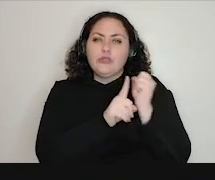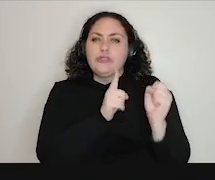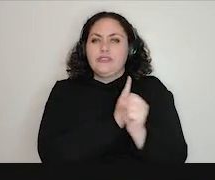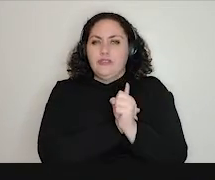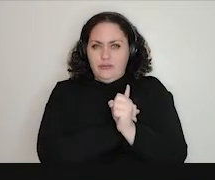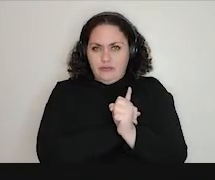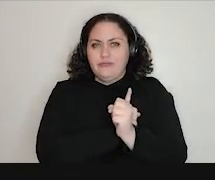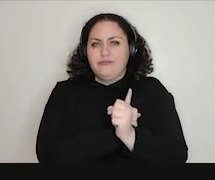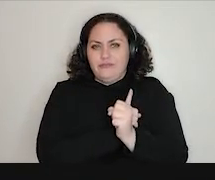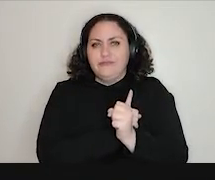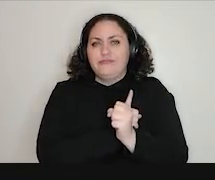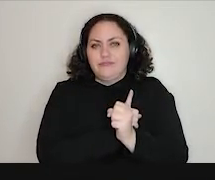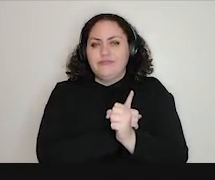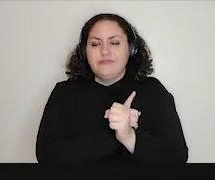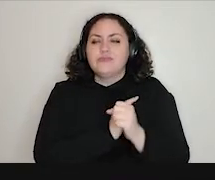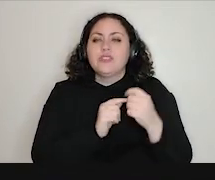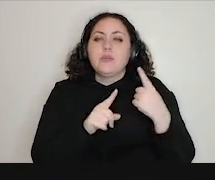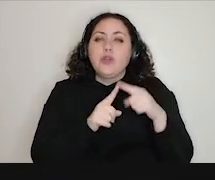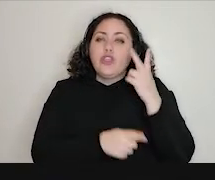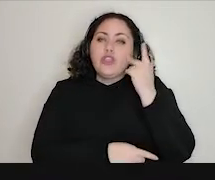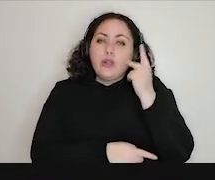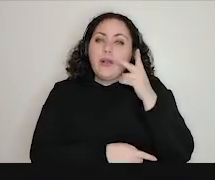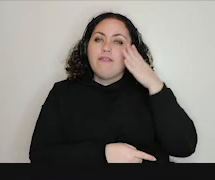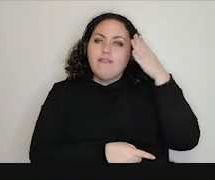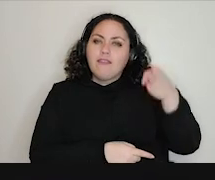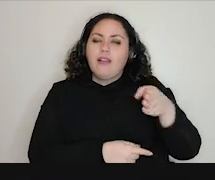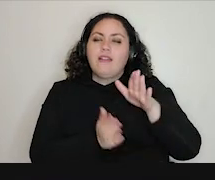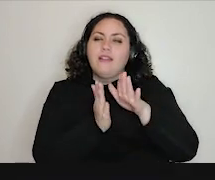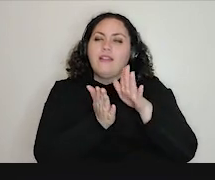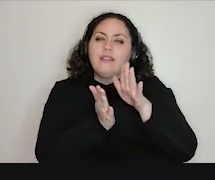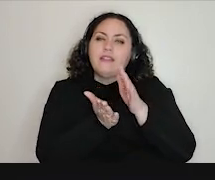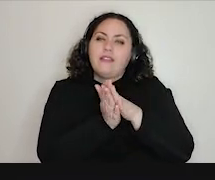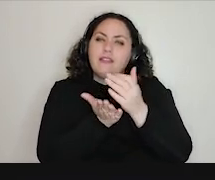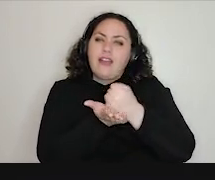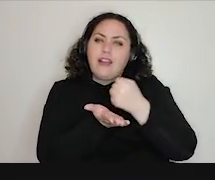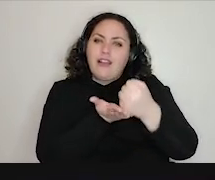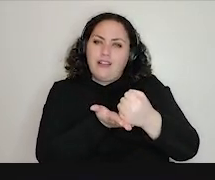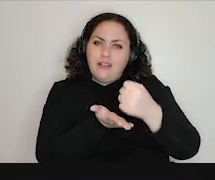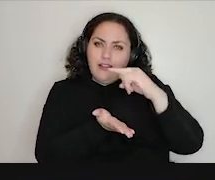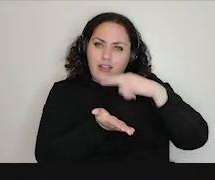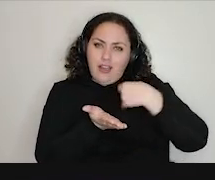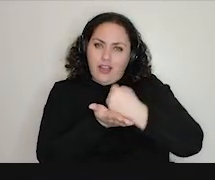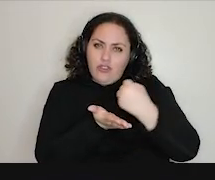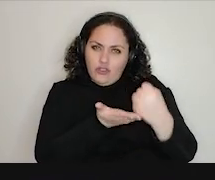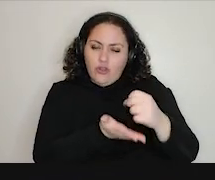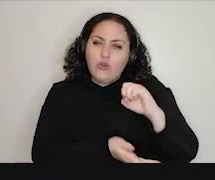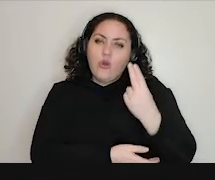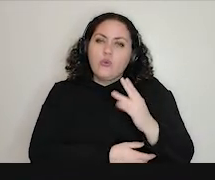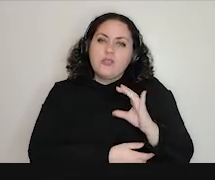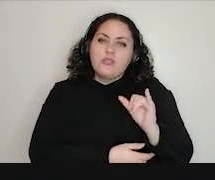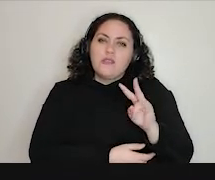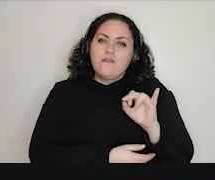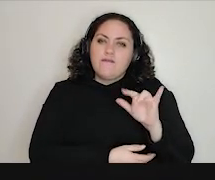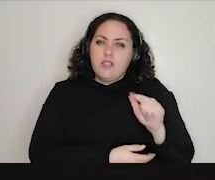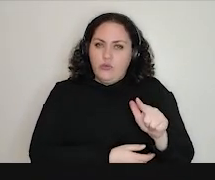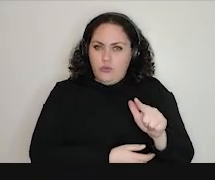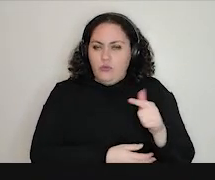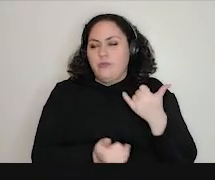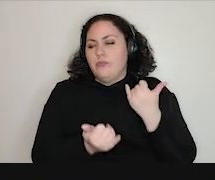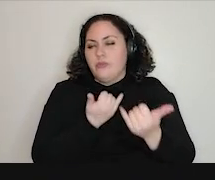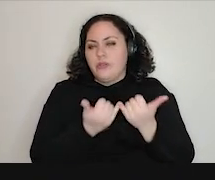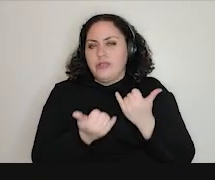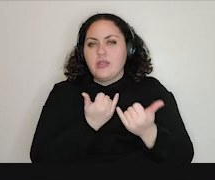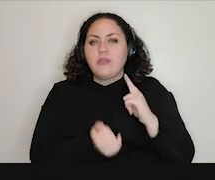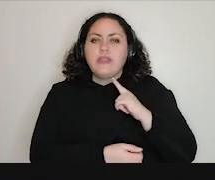menos é feito geralmente nos cartórios ou nos locais de registro civil. Né? Por exemplo,